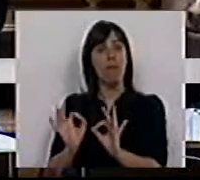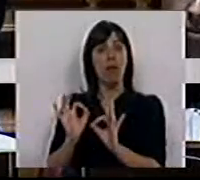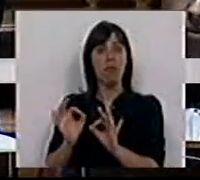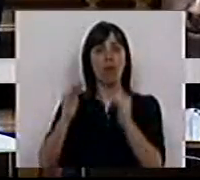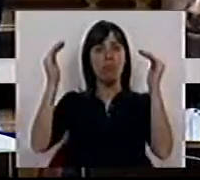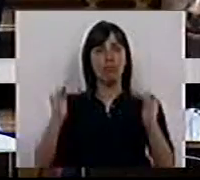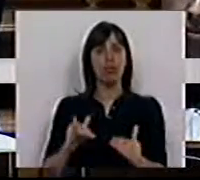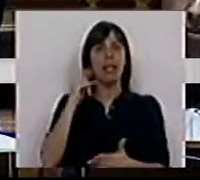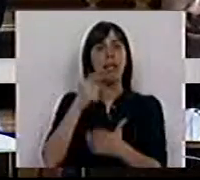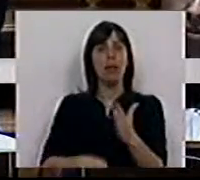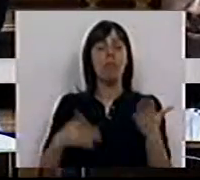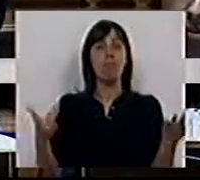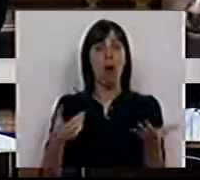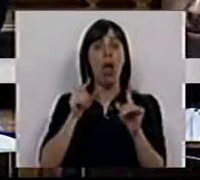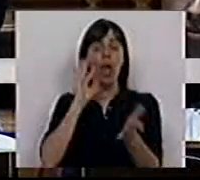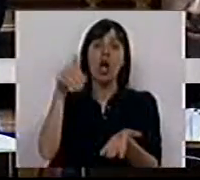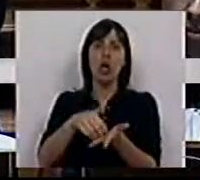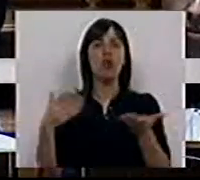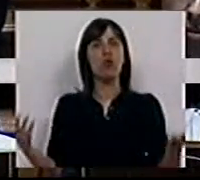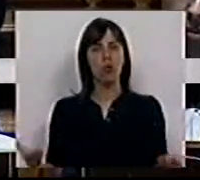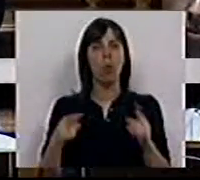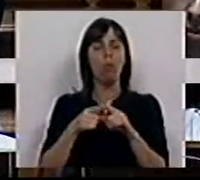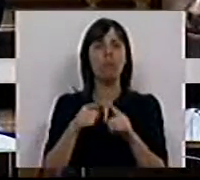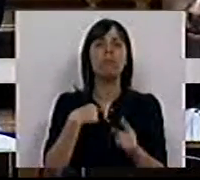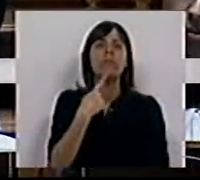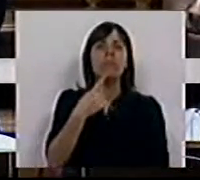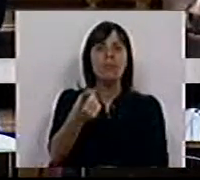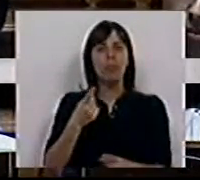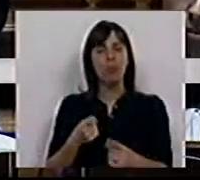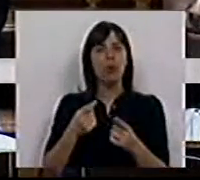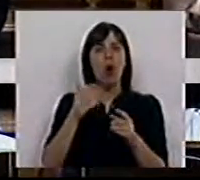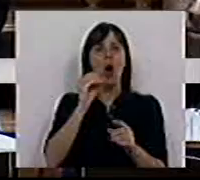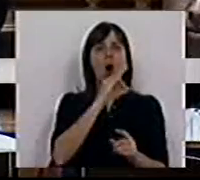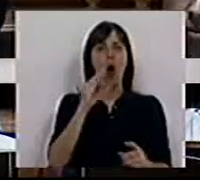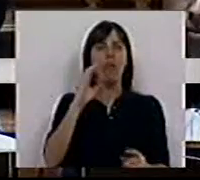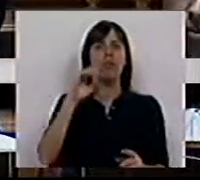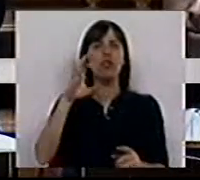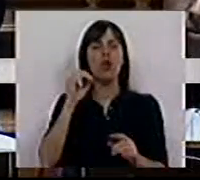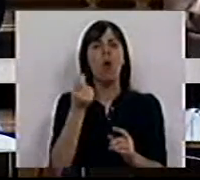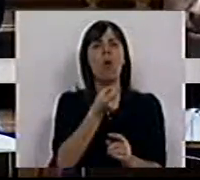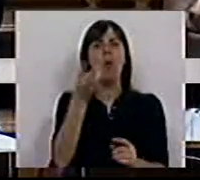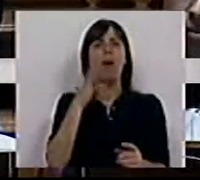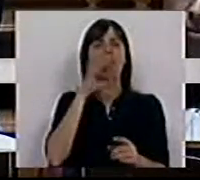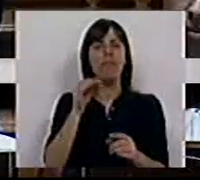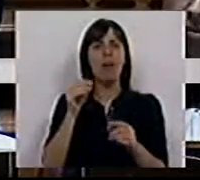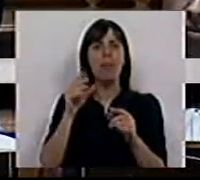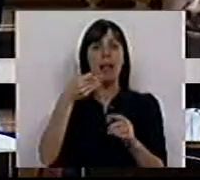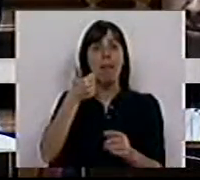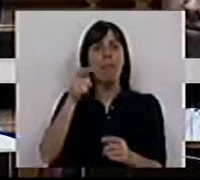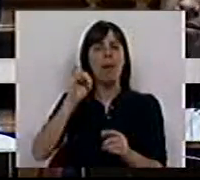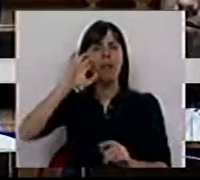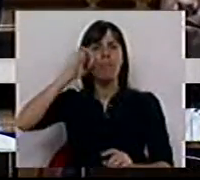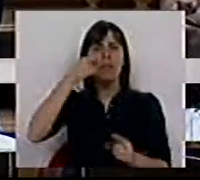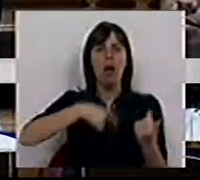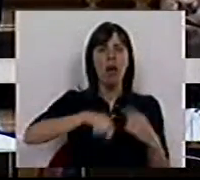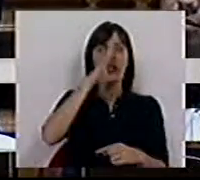favorecido com descidas de impostos. Ela é o resultado, e aqui perguntava, dos offshores. Quanto é que a família Espírito Santo lesou o